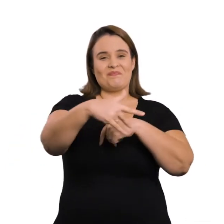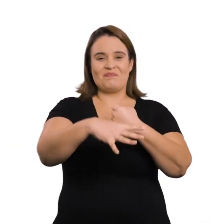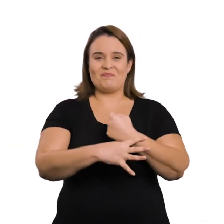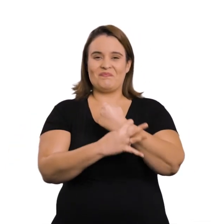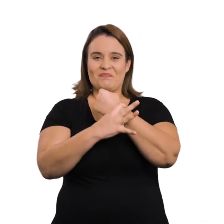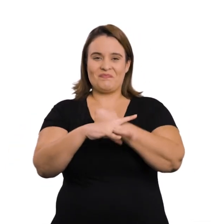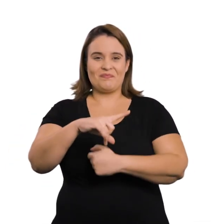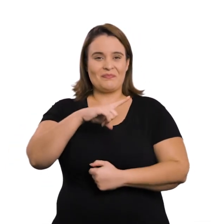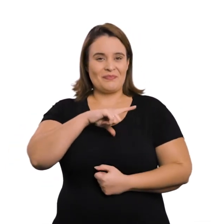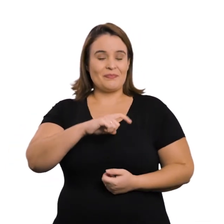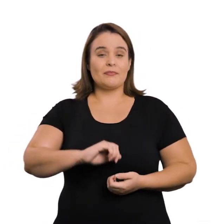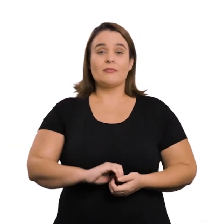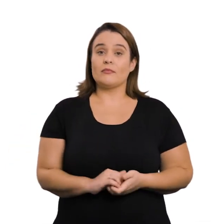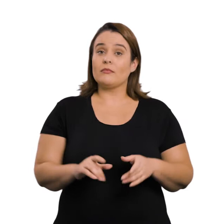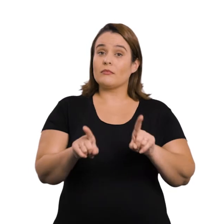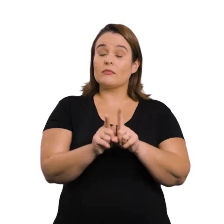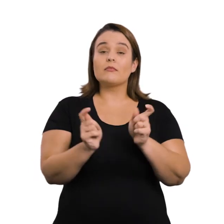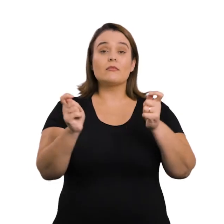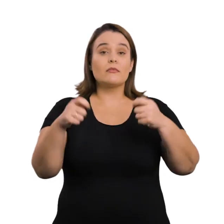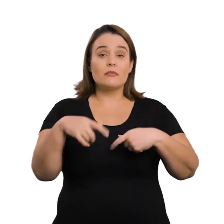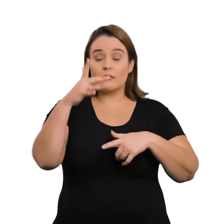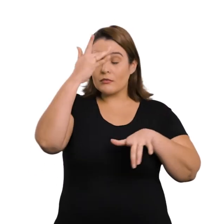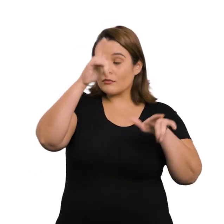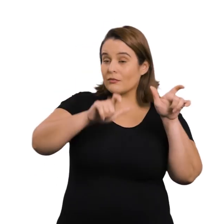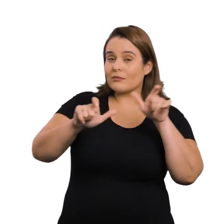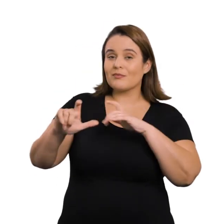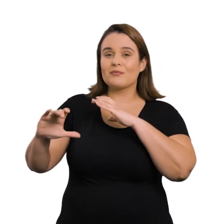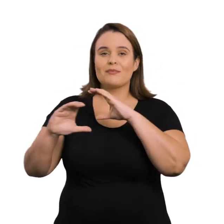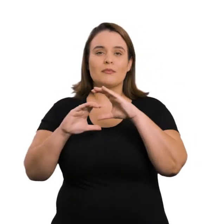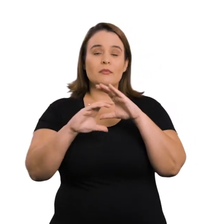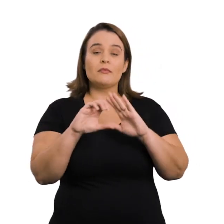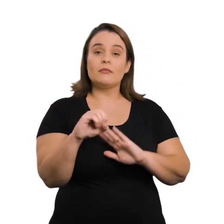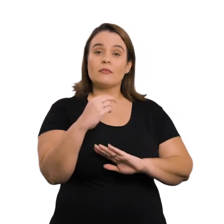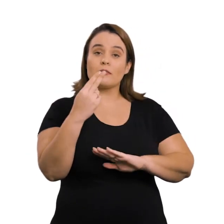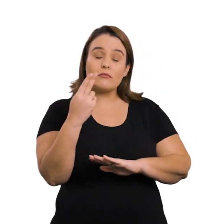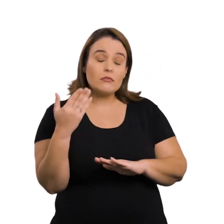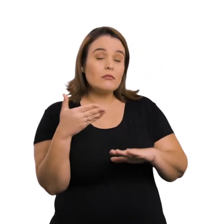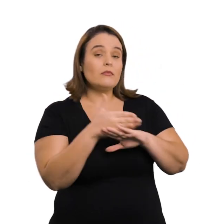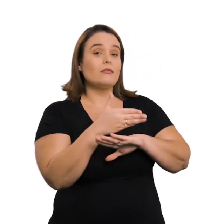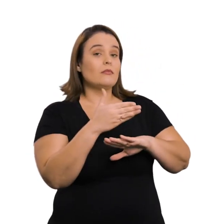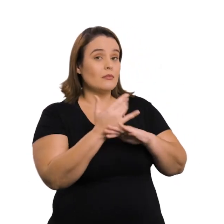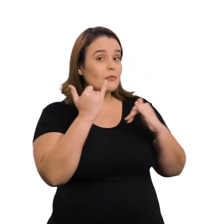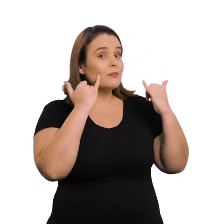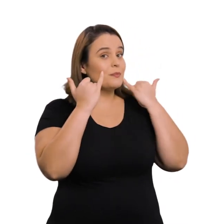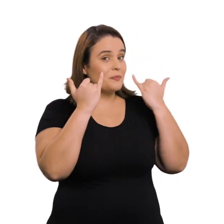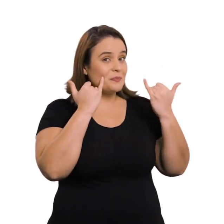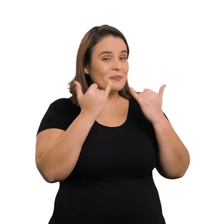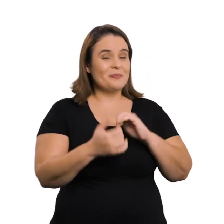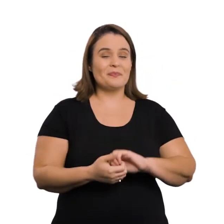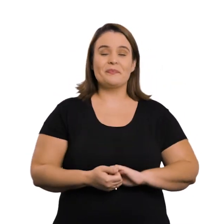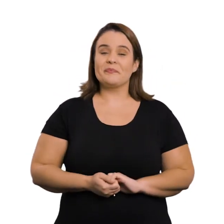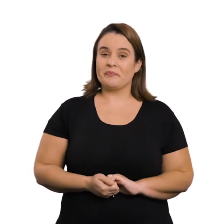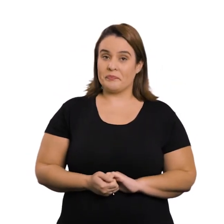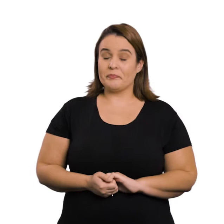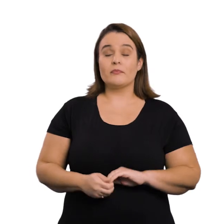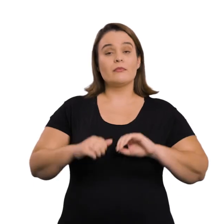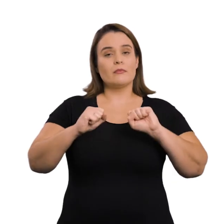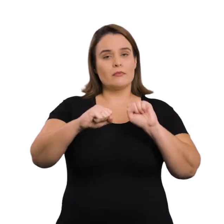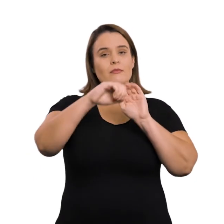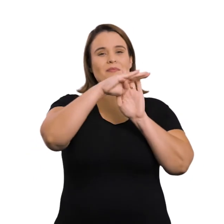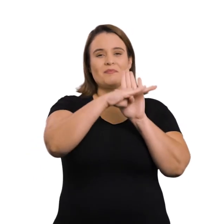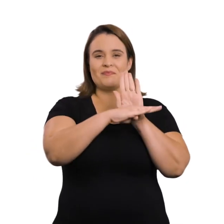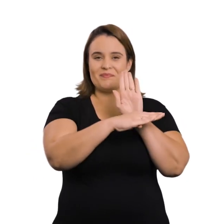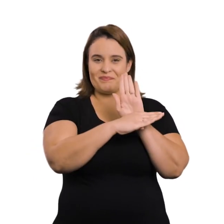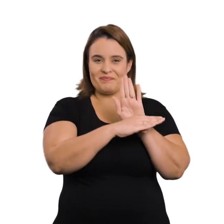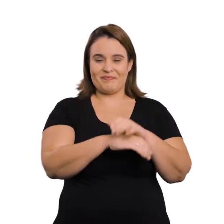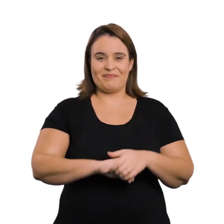com segurança e a possibilidade de as pessoas se comunicarem ou terem acesso à informação. Elas podem